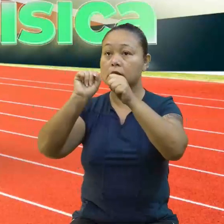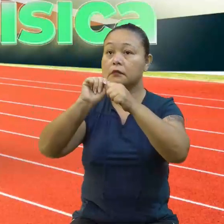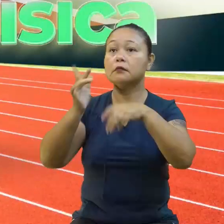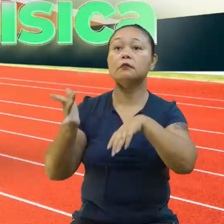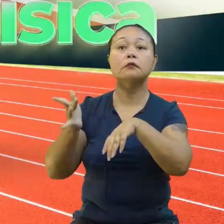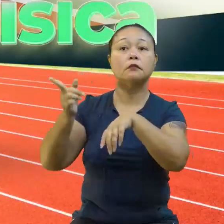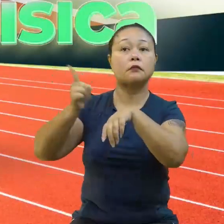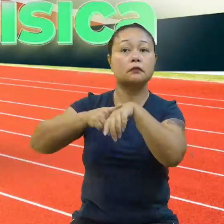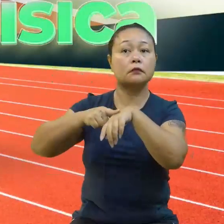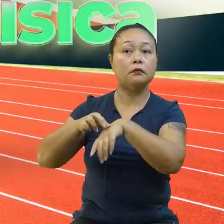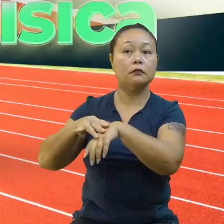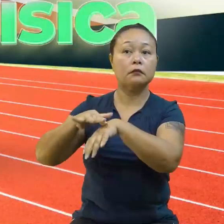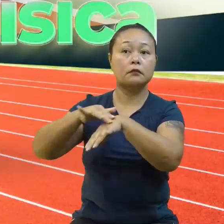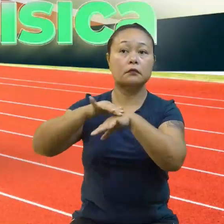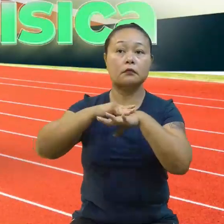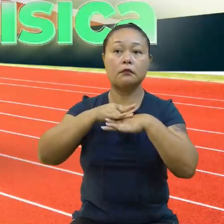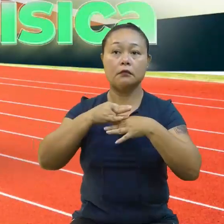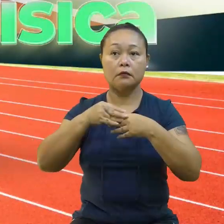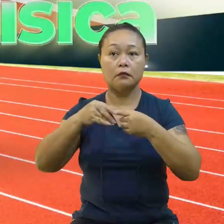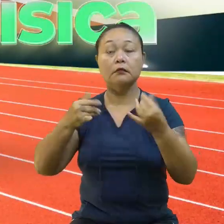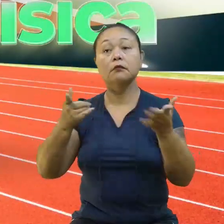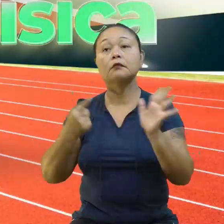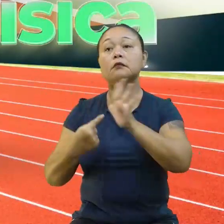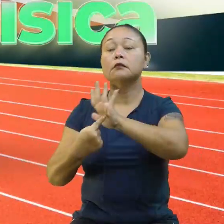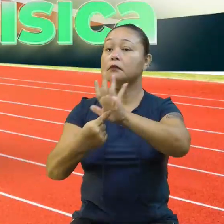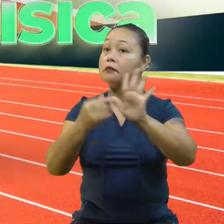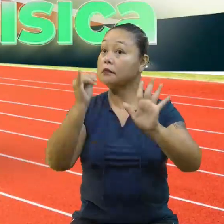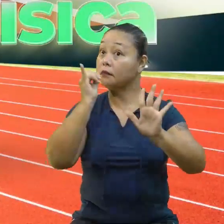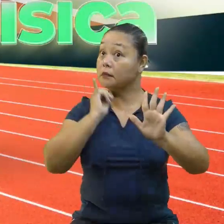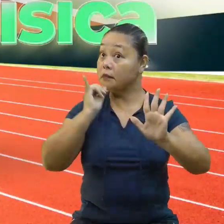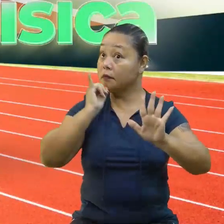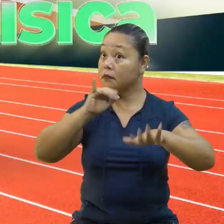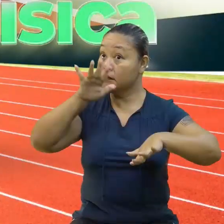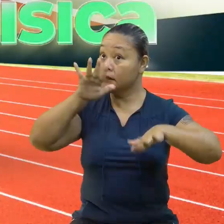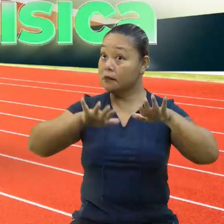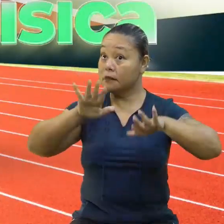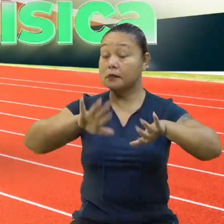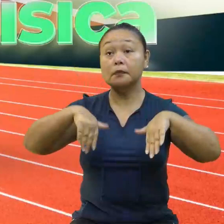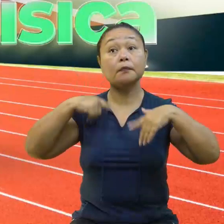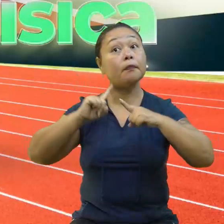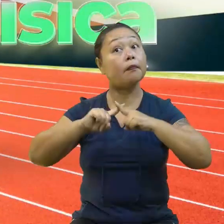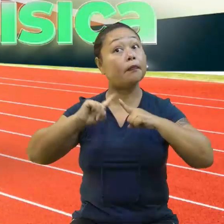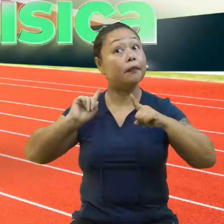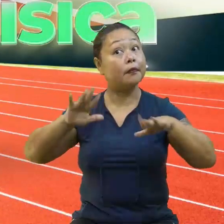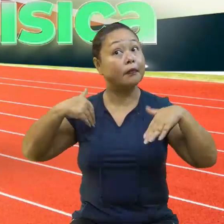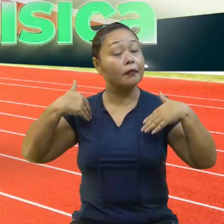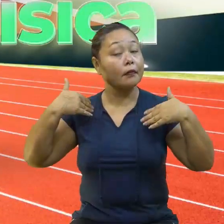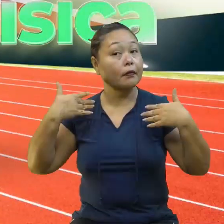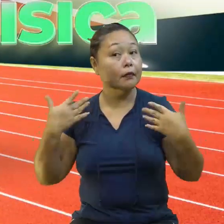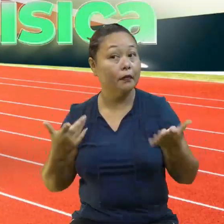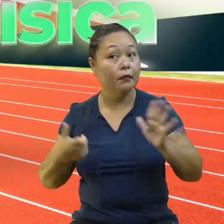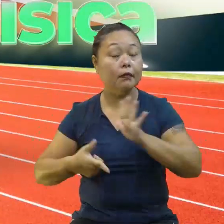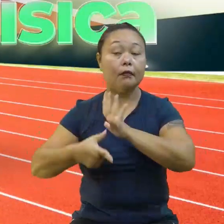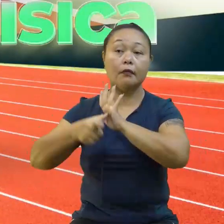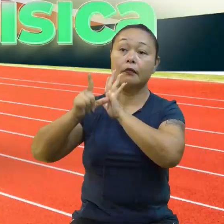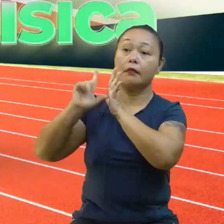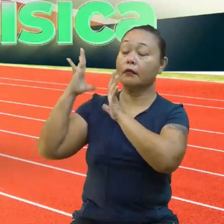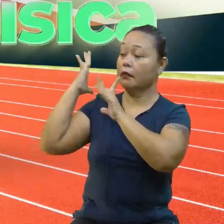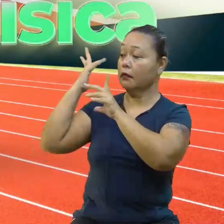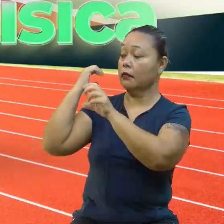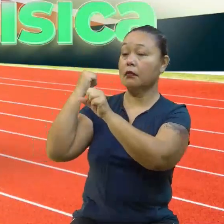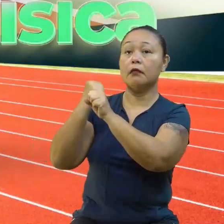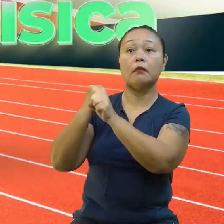crônico-degenerativas, trouxemos exemplos de algumas doenças, mas agora, antes de eu fazer a revisão, eu